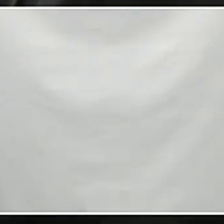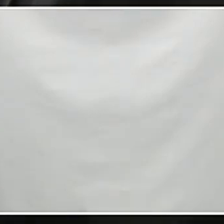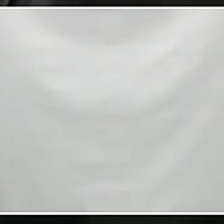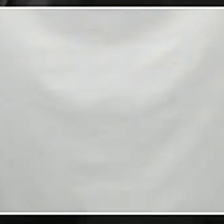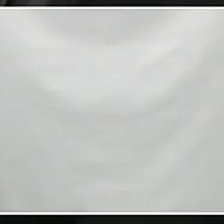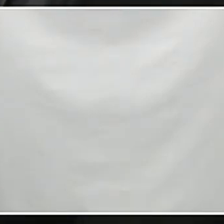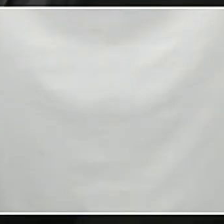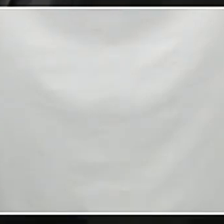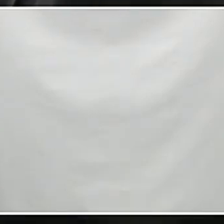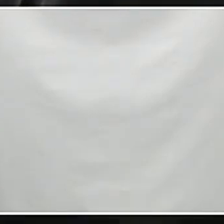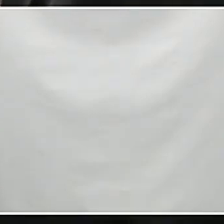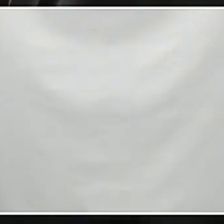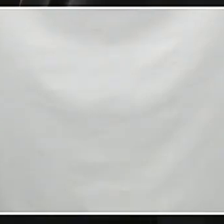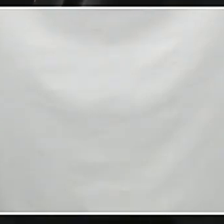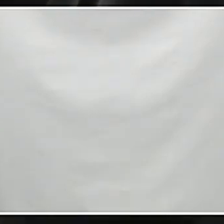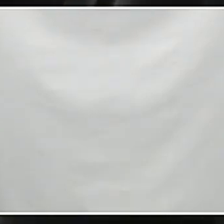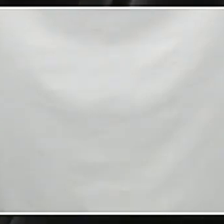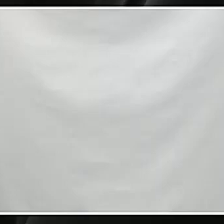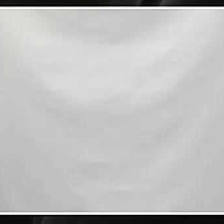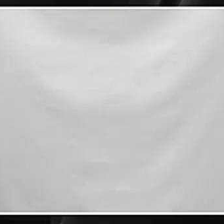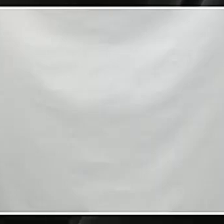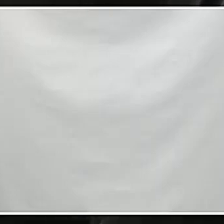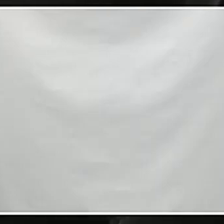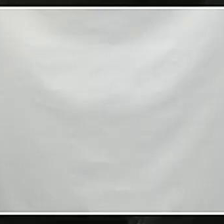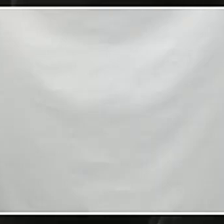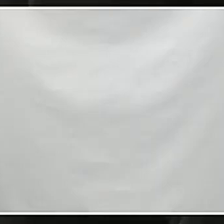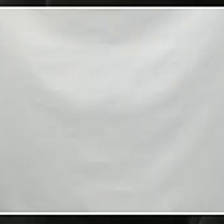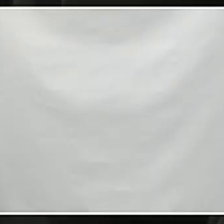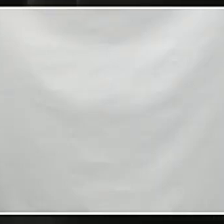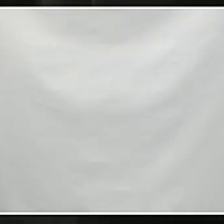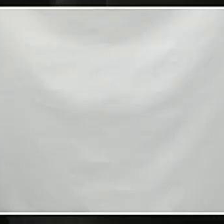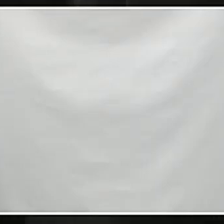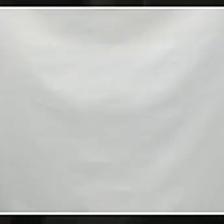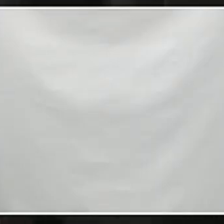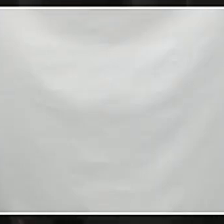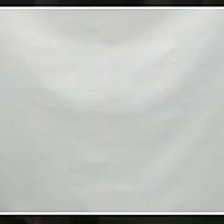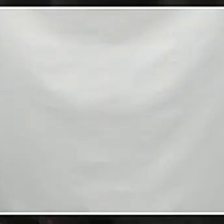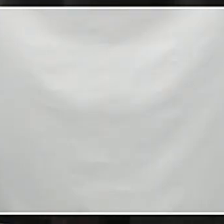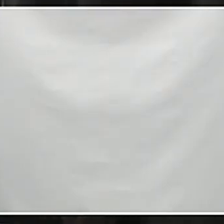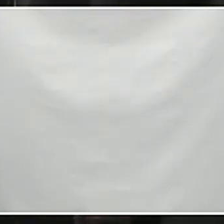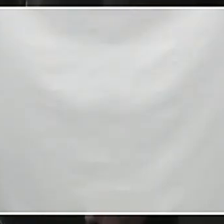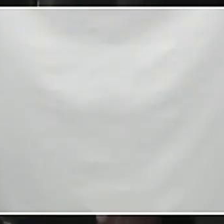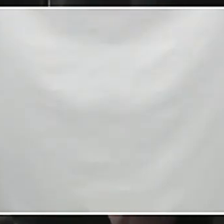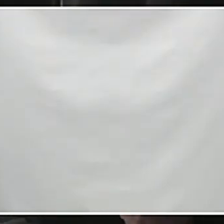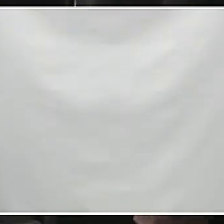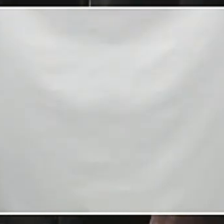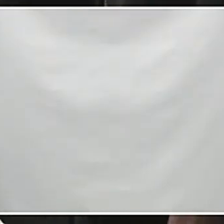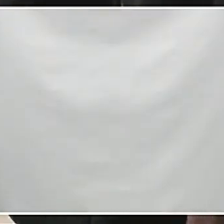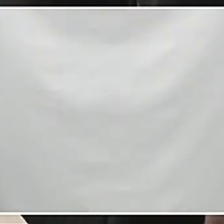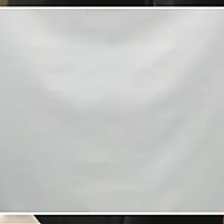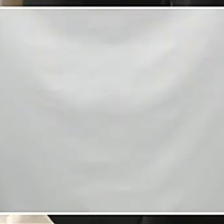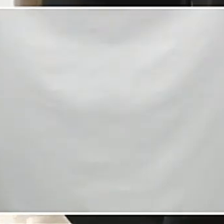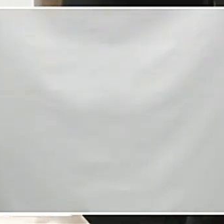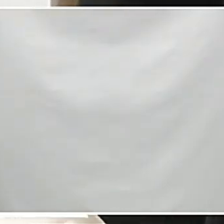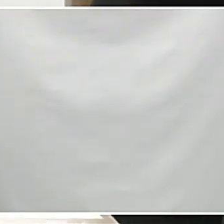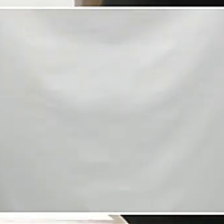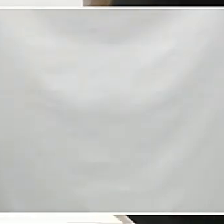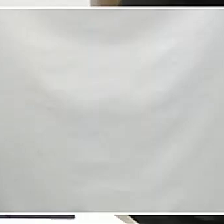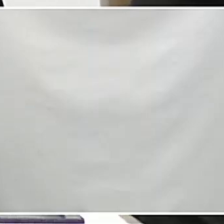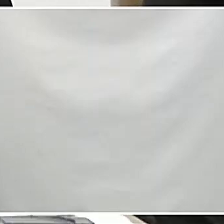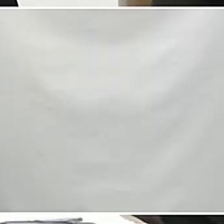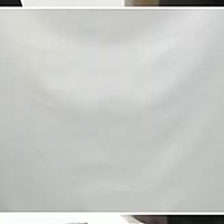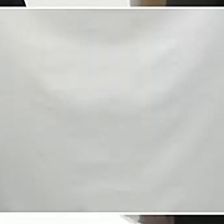Tentado eternamente, vê-se esplêndido Ao som do mar e à luz do céu profundo Fulguras,